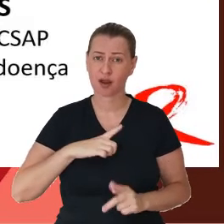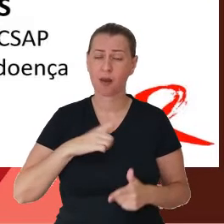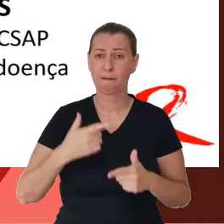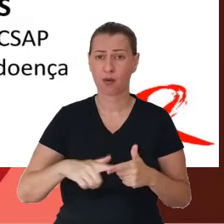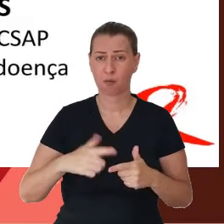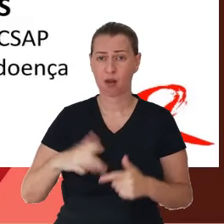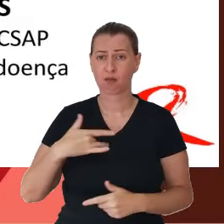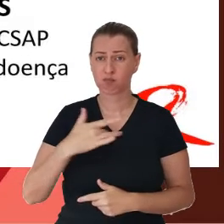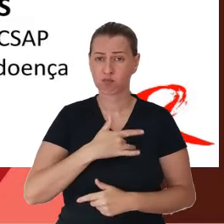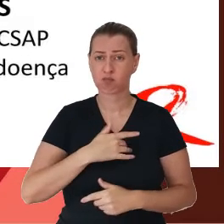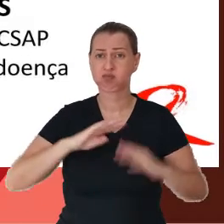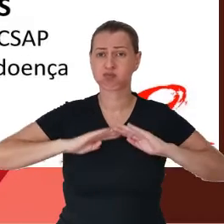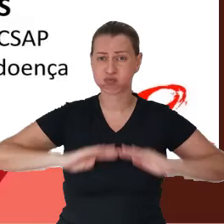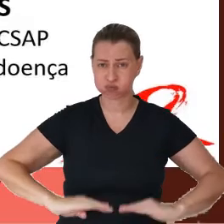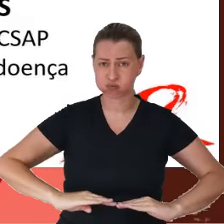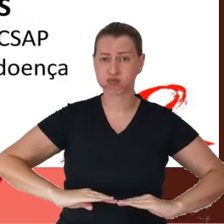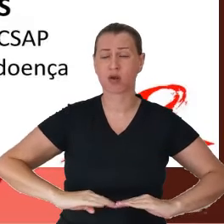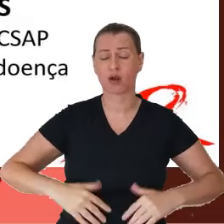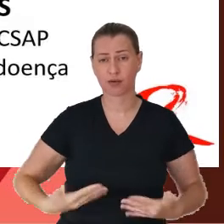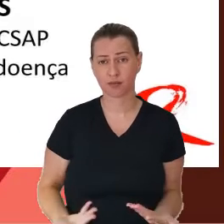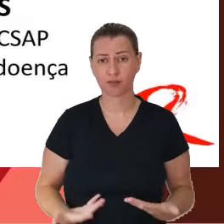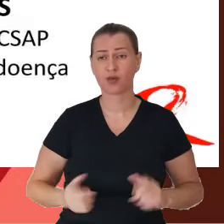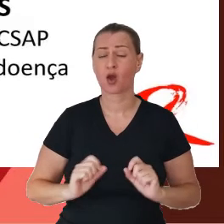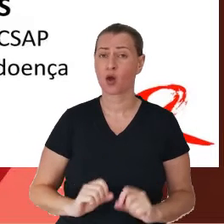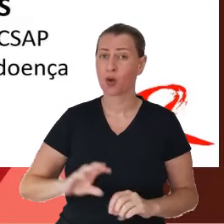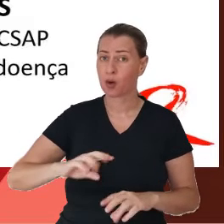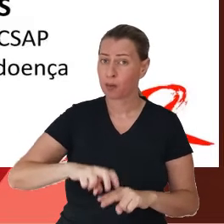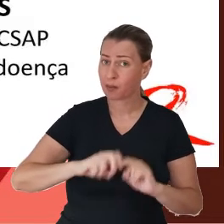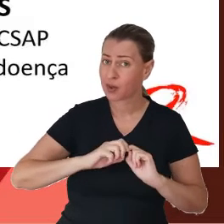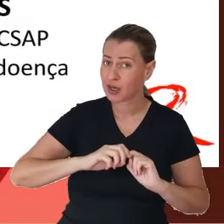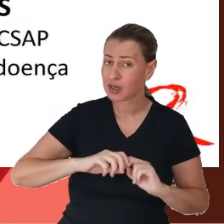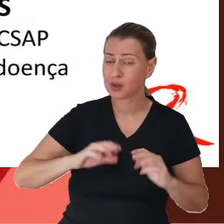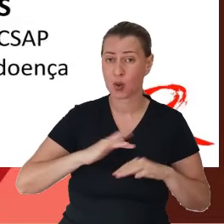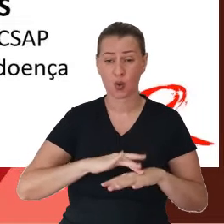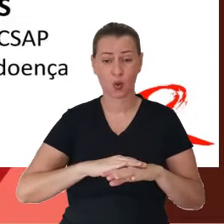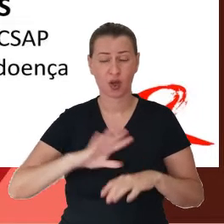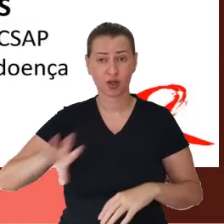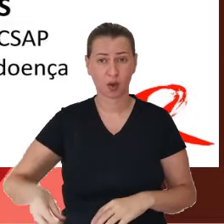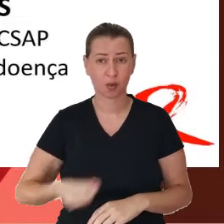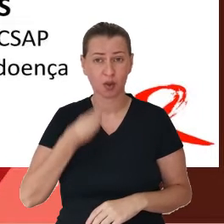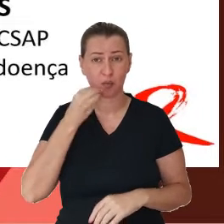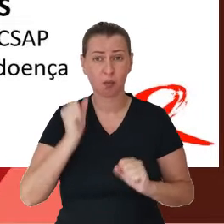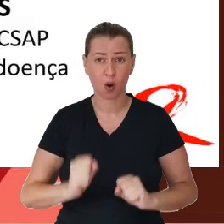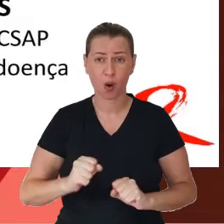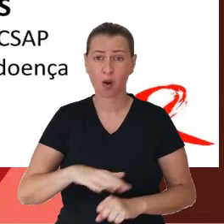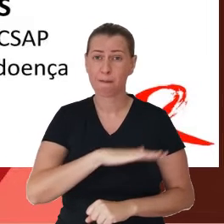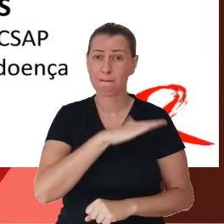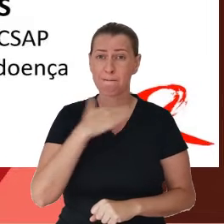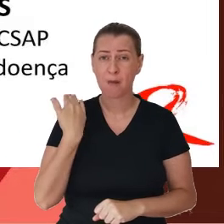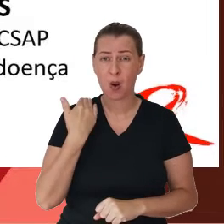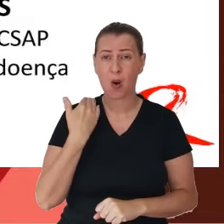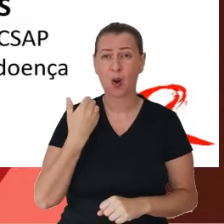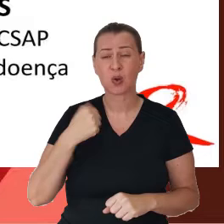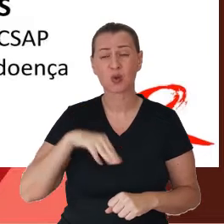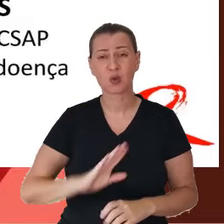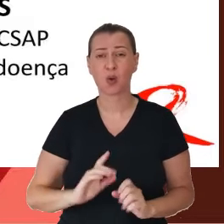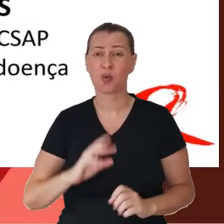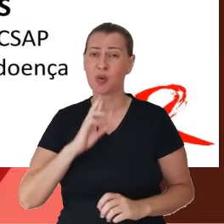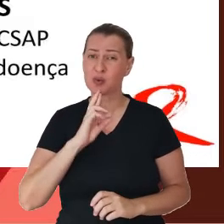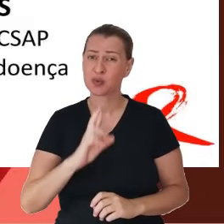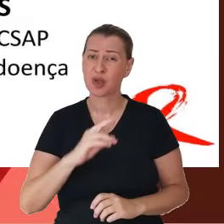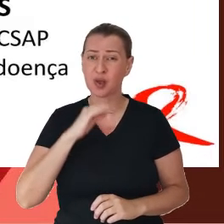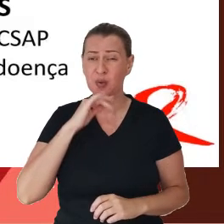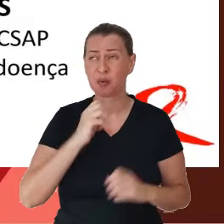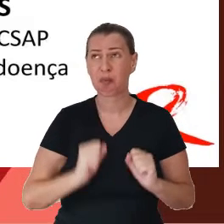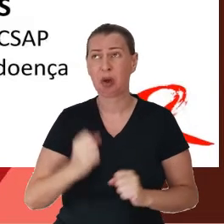fragilizadas. Essas doenças oportunistas, às vezes, podem levar a óbito e, às vezes, elas podem deixar sequelas nas pessoas. Então, é possível que a pessoa